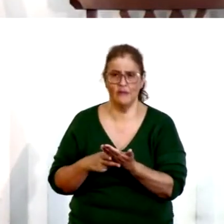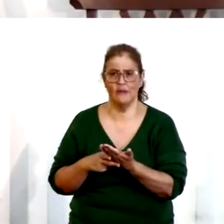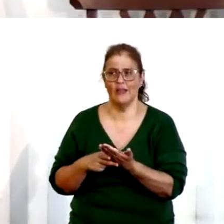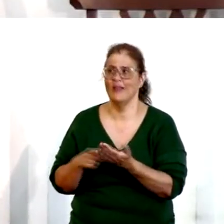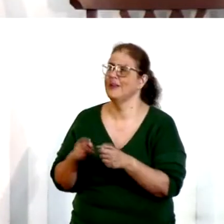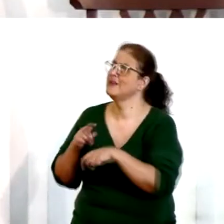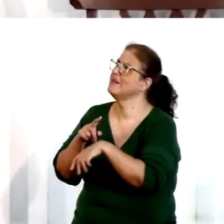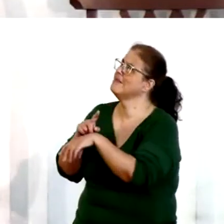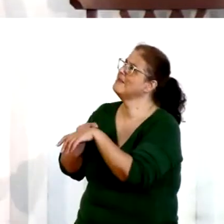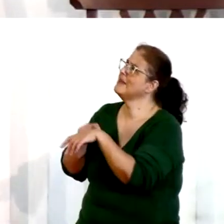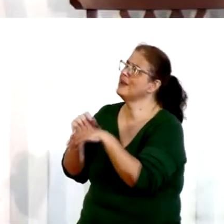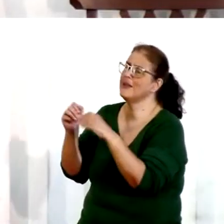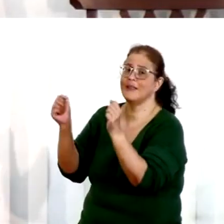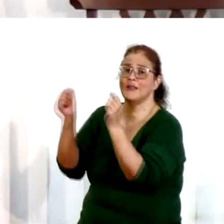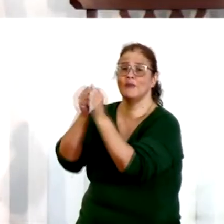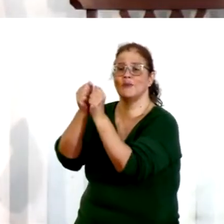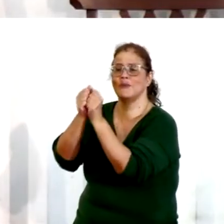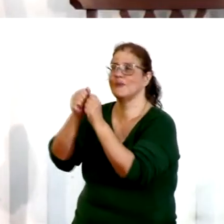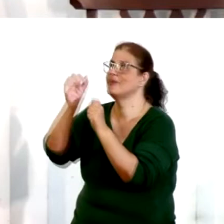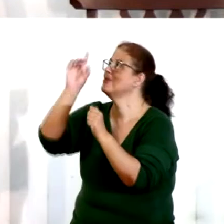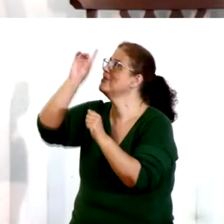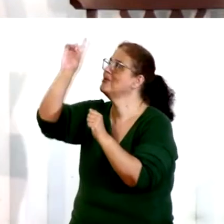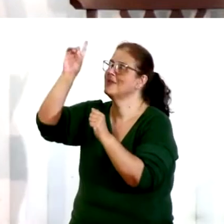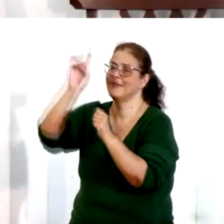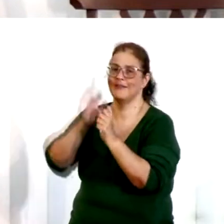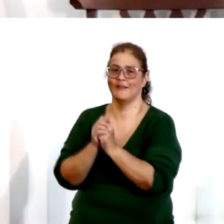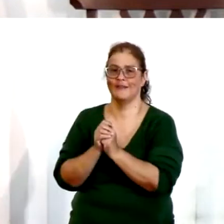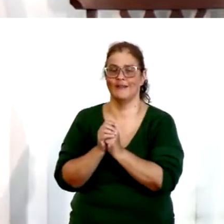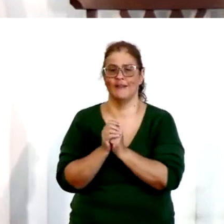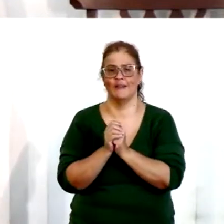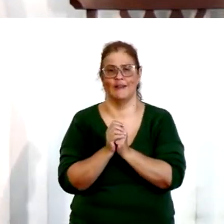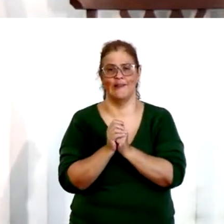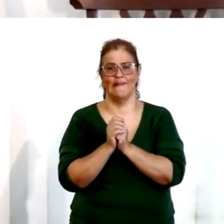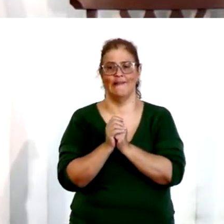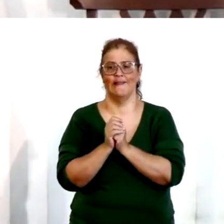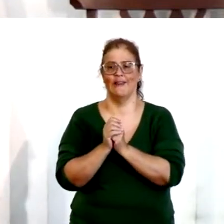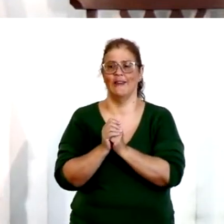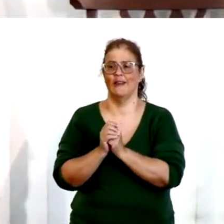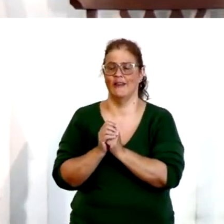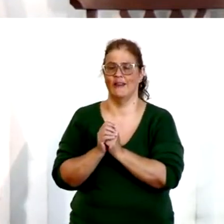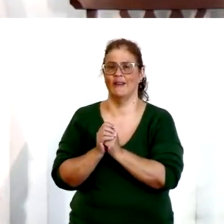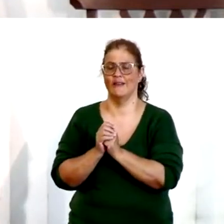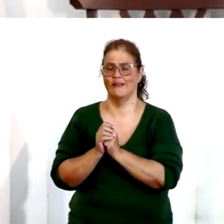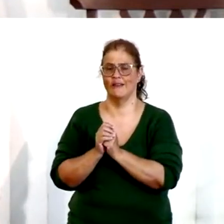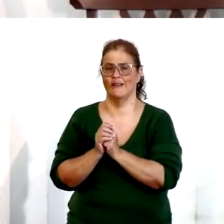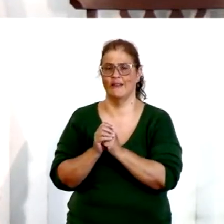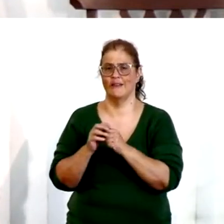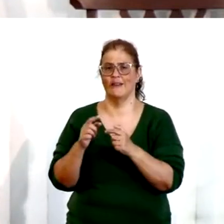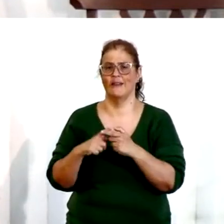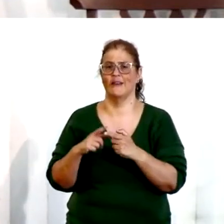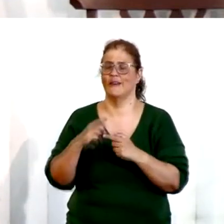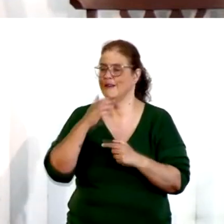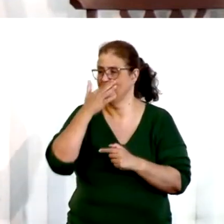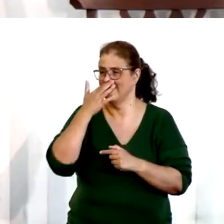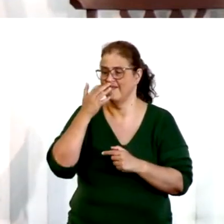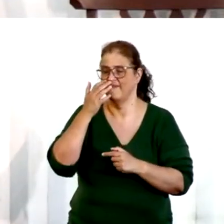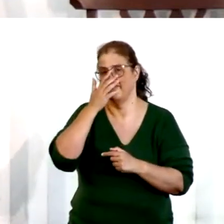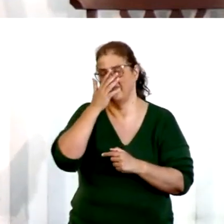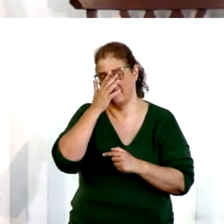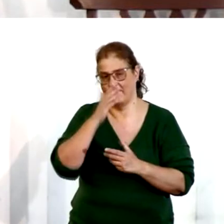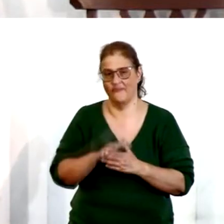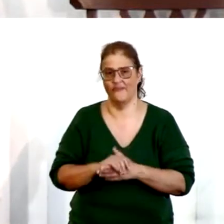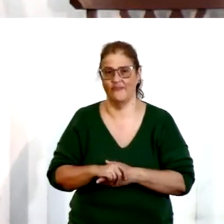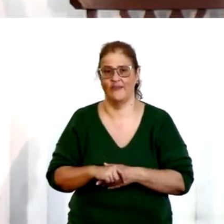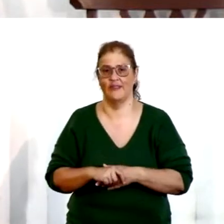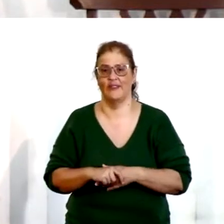Senhor sabe que eu sou essa pessoa, que eu me importo com Ele. Isso nos ajuda muito a avaliar crescimento espiritual.